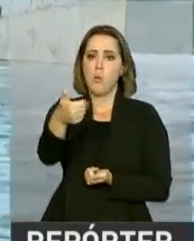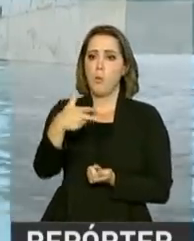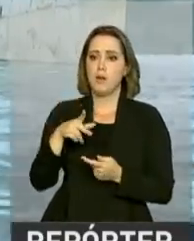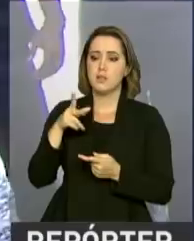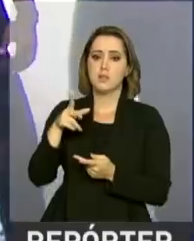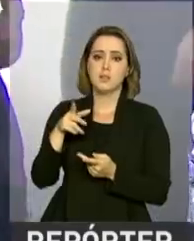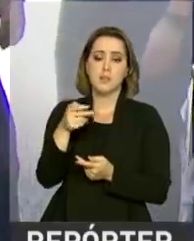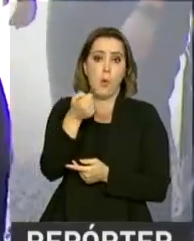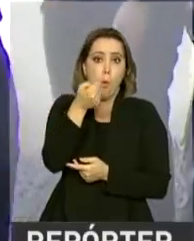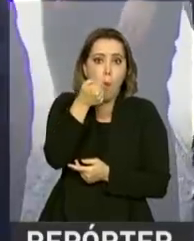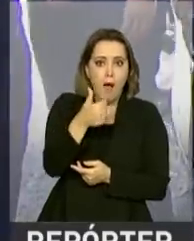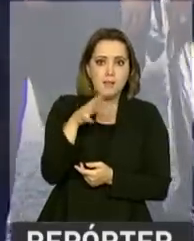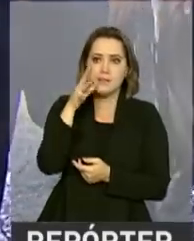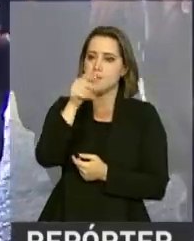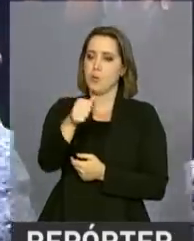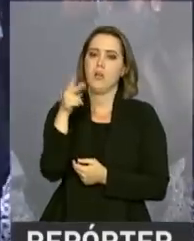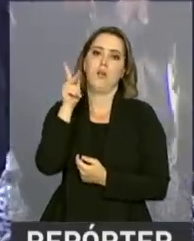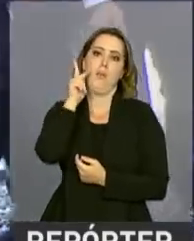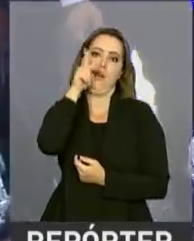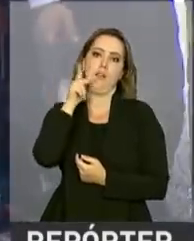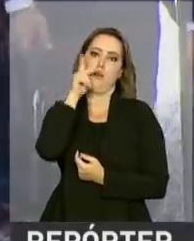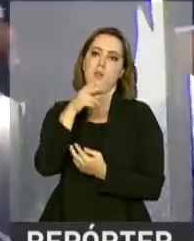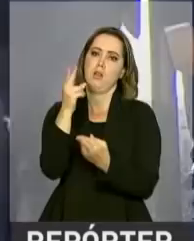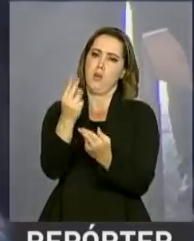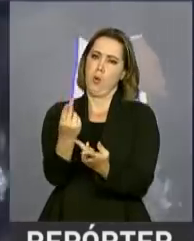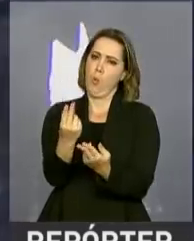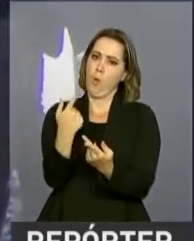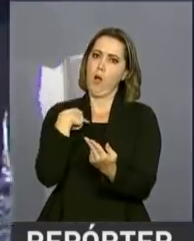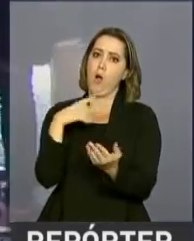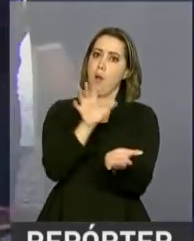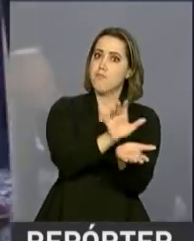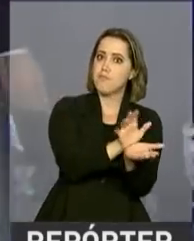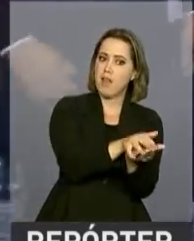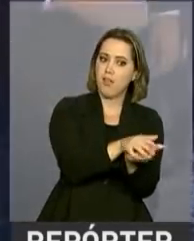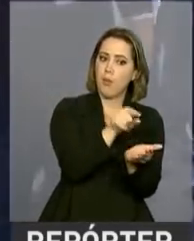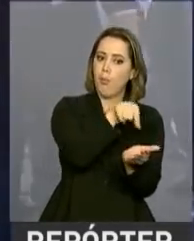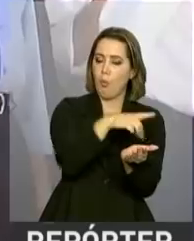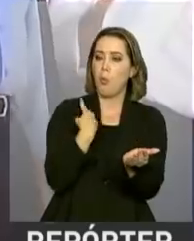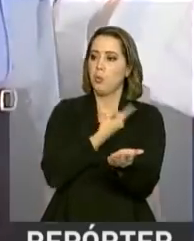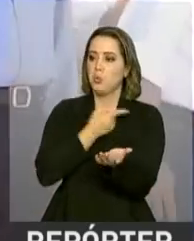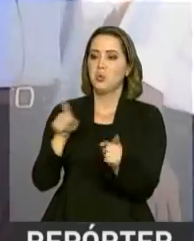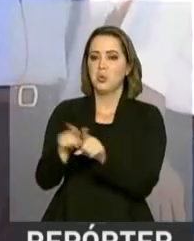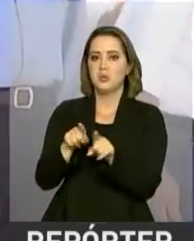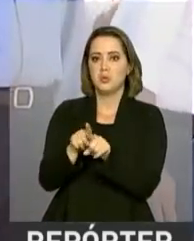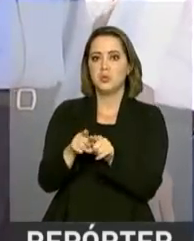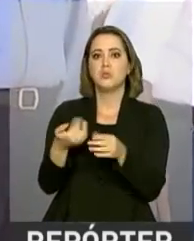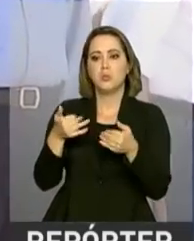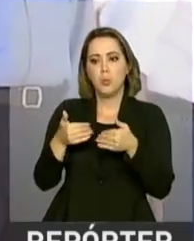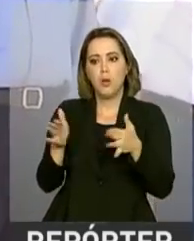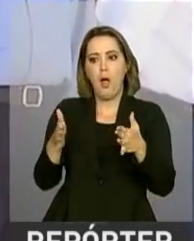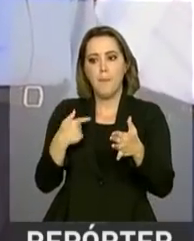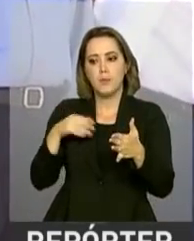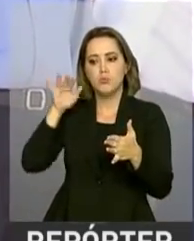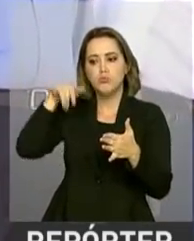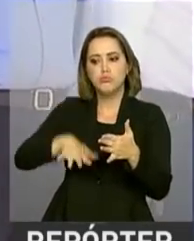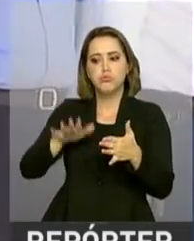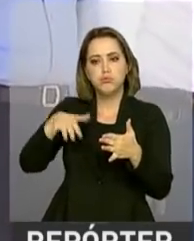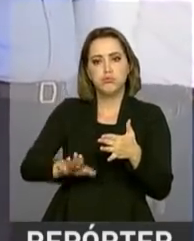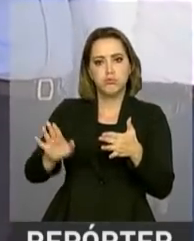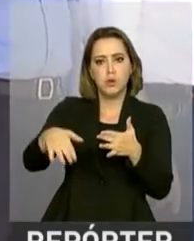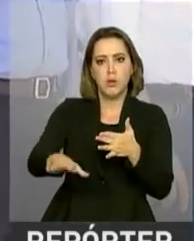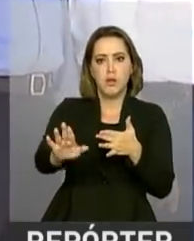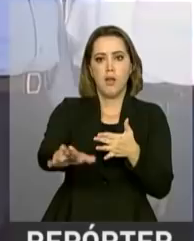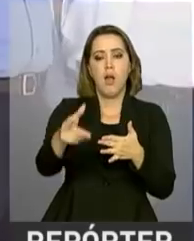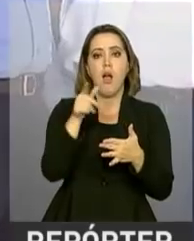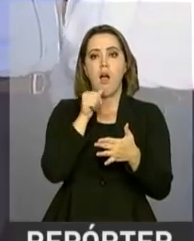a Paraíba, né? E de igual maneira, lá em Sertânia, que é em Pernambuco, nós acionamos um mecanismo que também leva a água